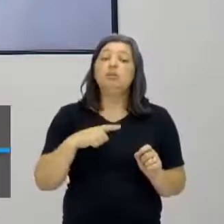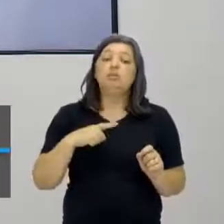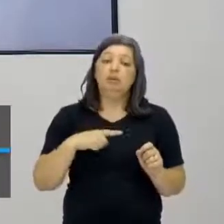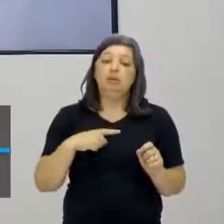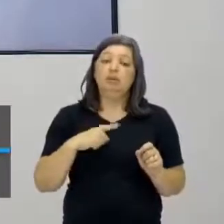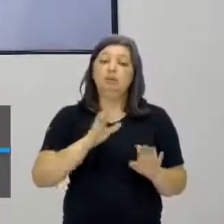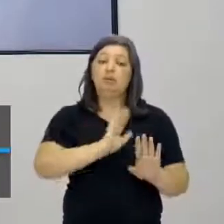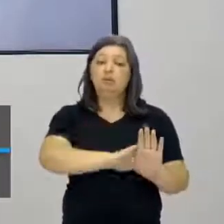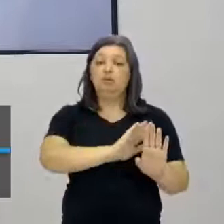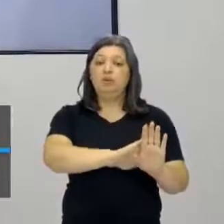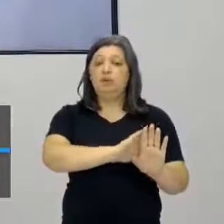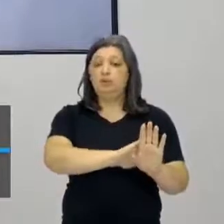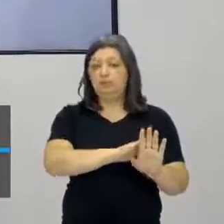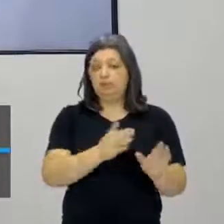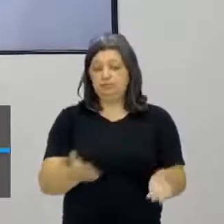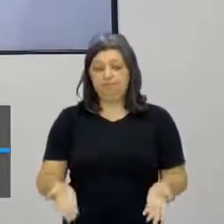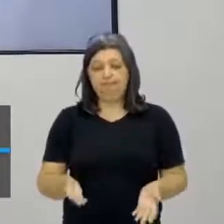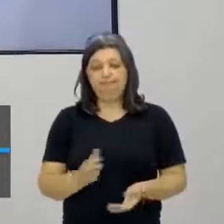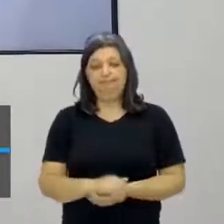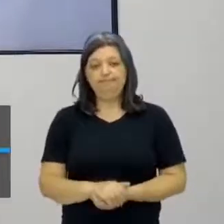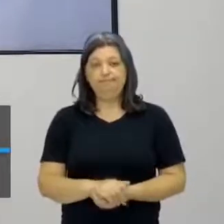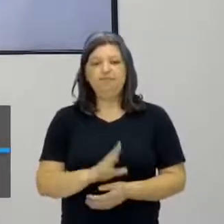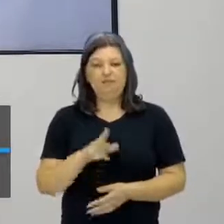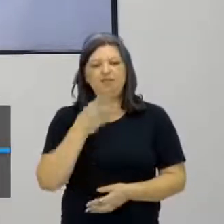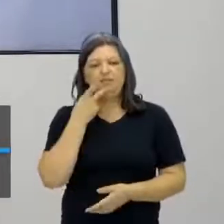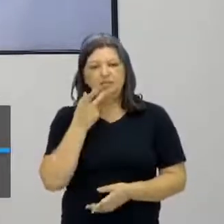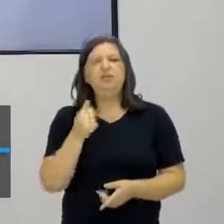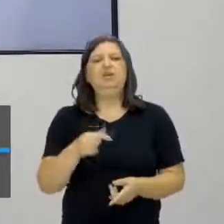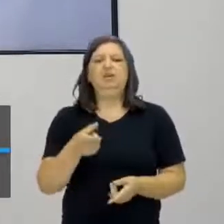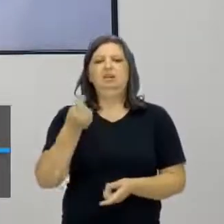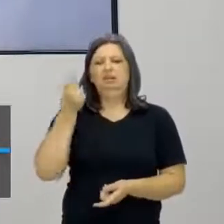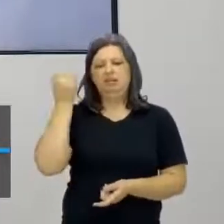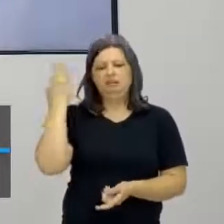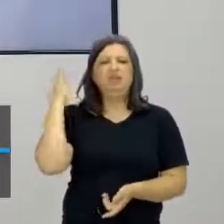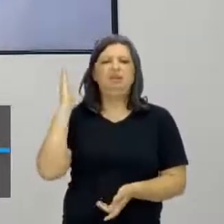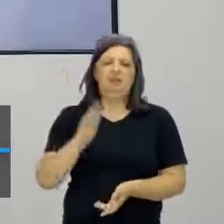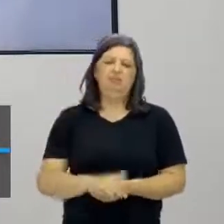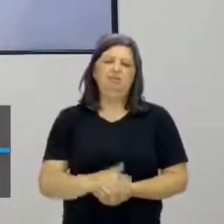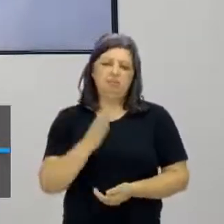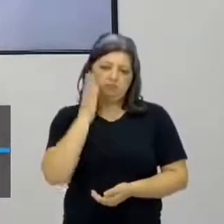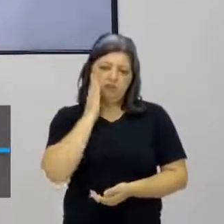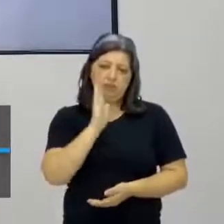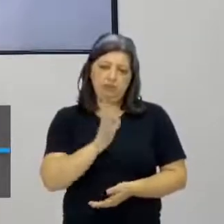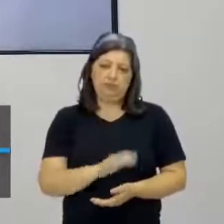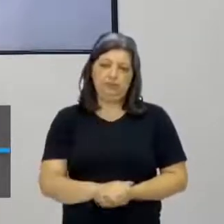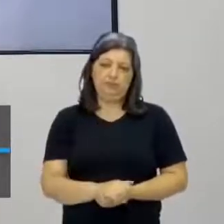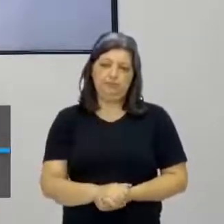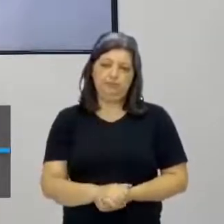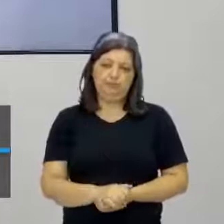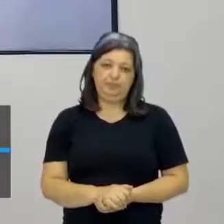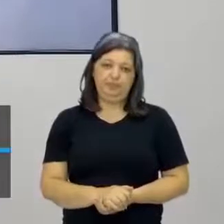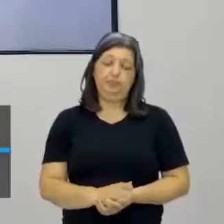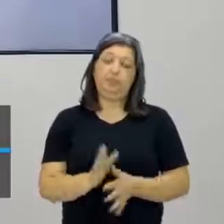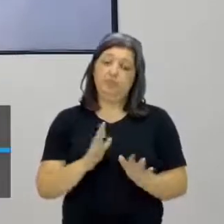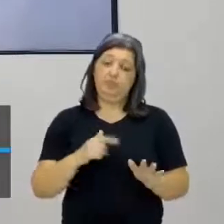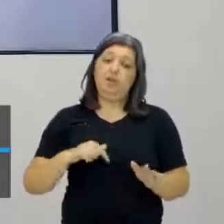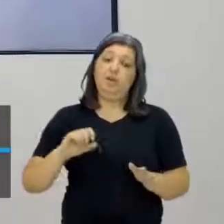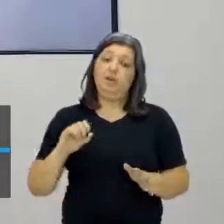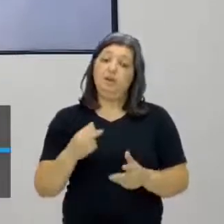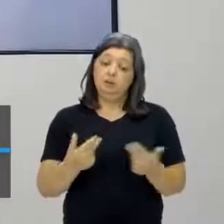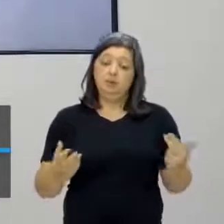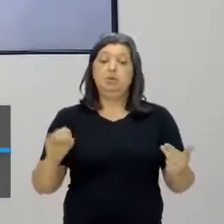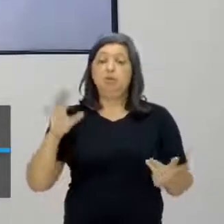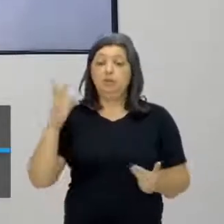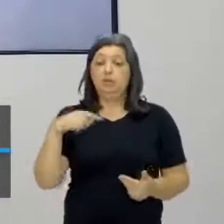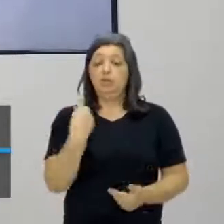olha, você fala, mas professor, estão falando isso pra mim há muito tempo. Isso aí eu sei. Cara... As coisas importantes na